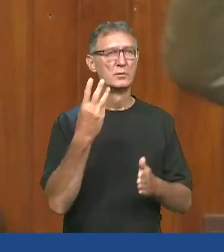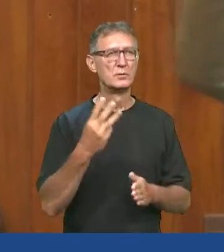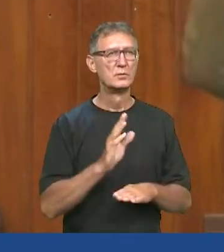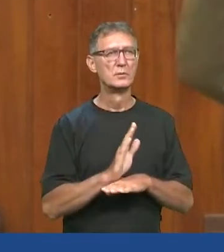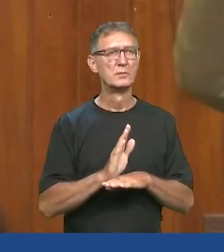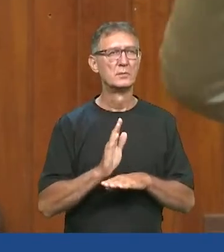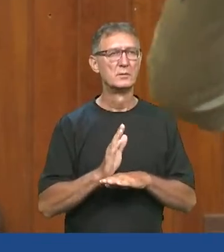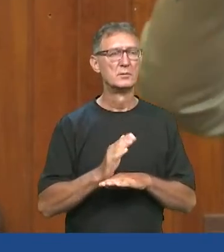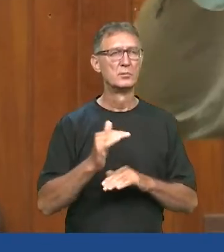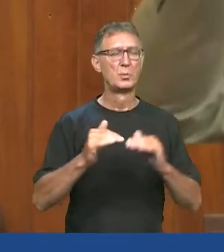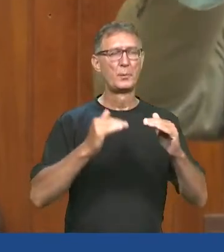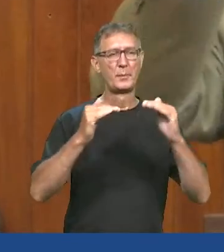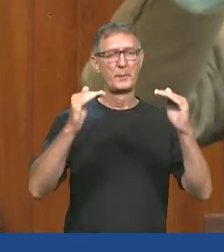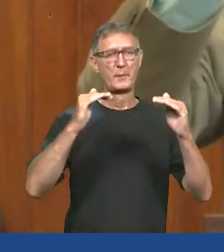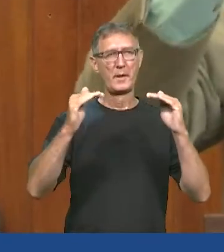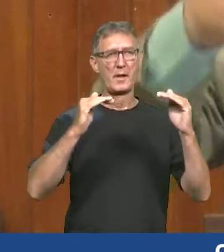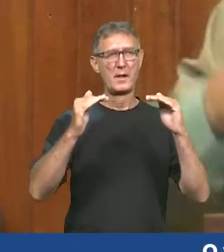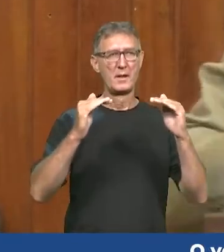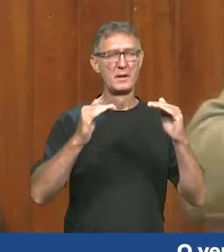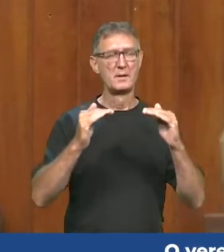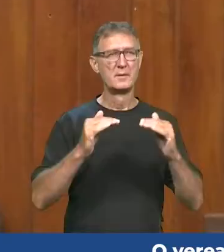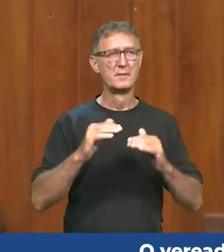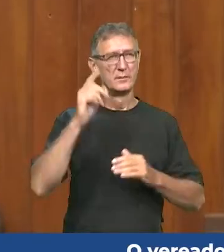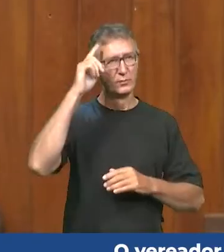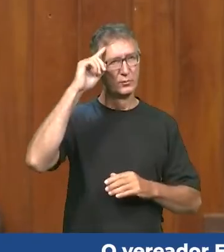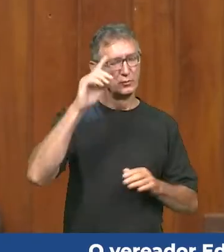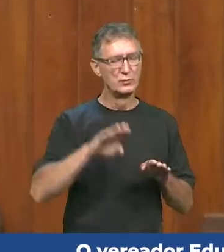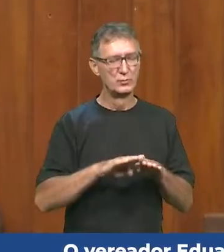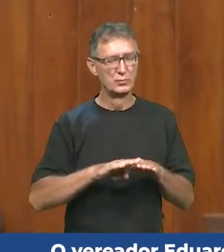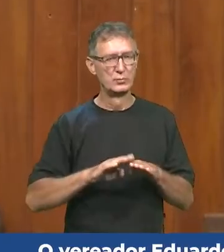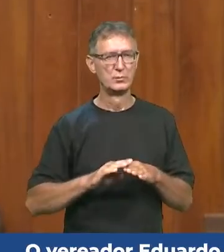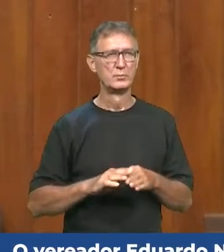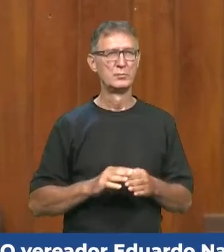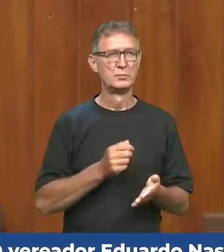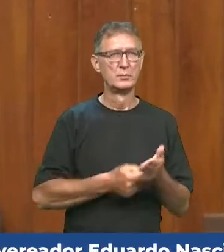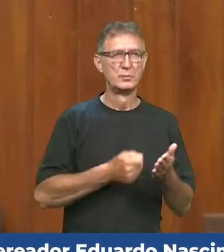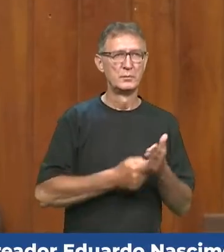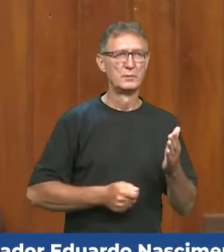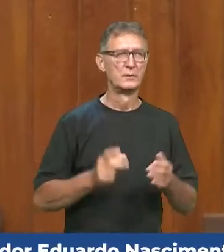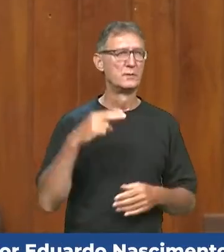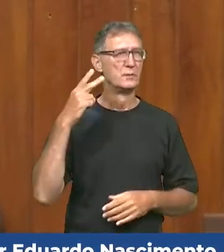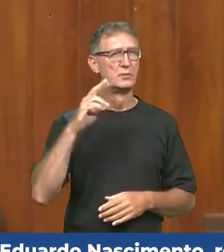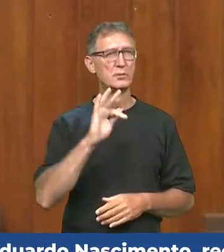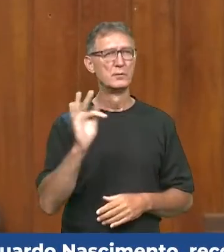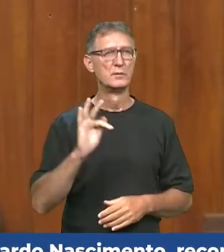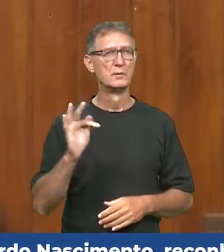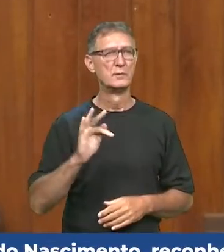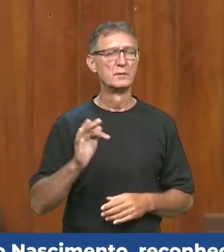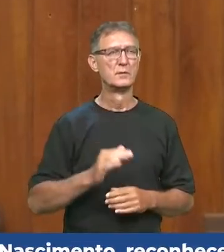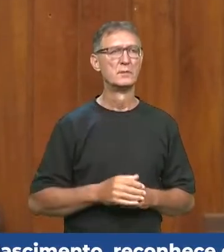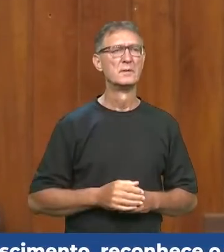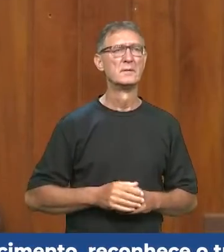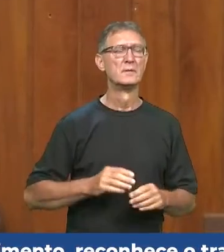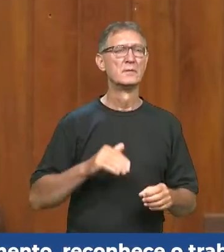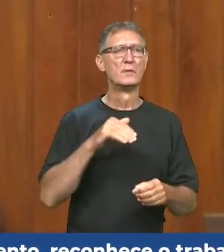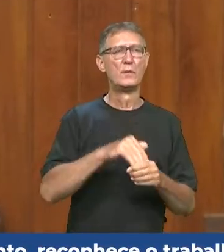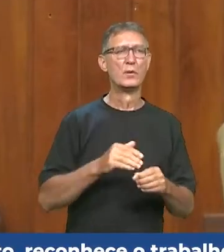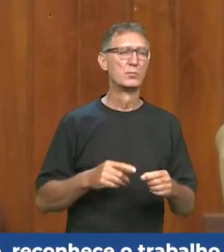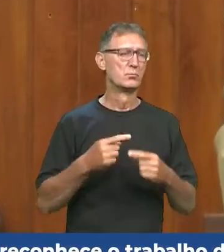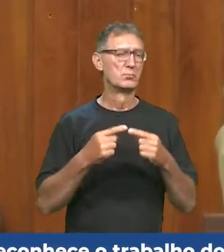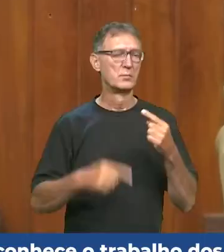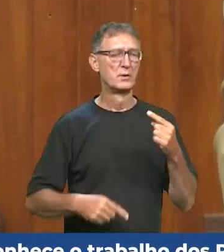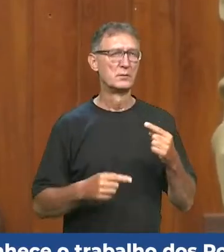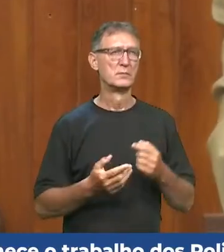tinham diversas matérias no mesmo dia, nós decidimos, eu e o vereador Feff, que votaríamos contrariamente, até devido ao